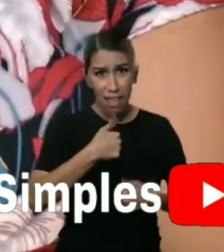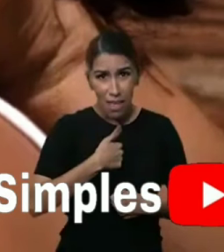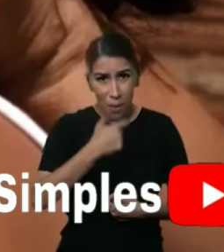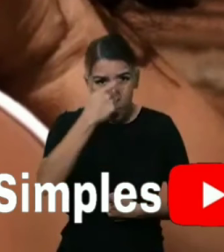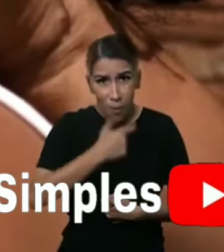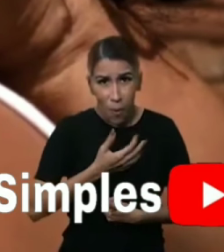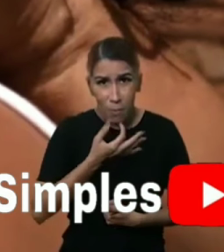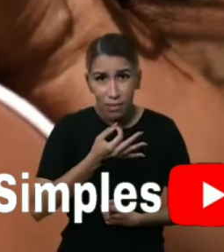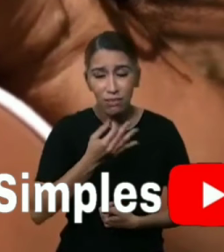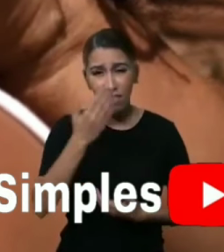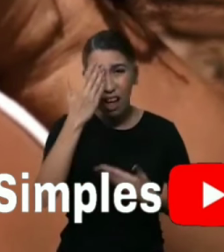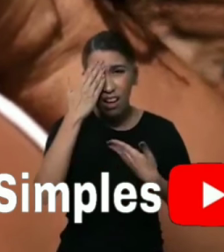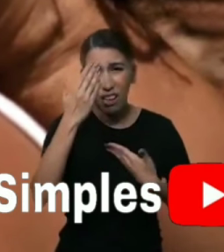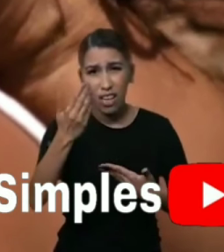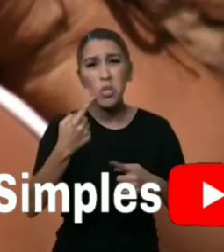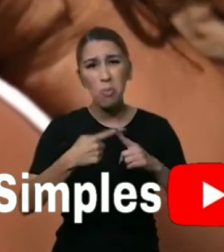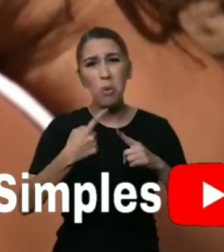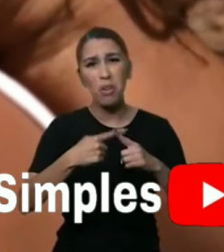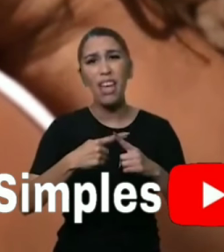que ele deu.